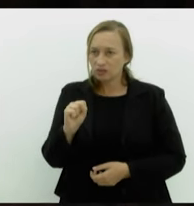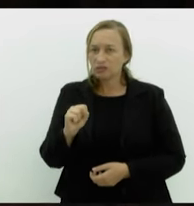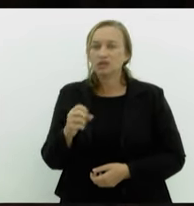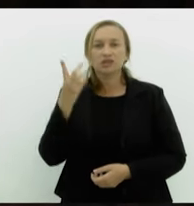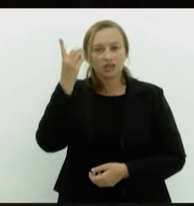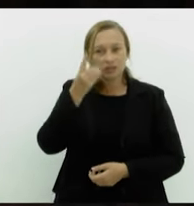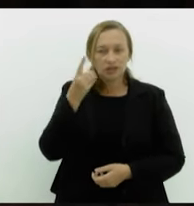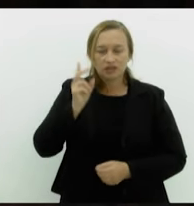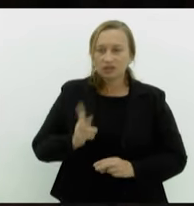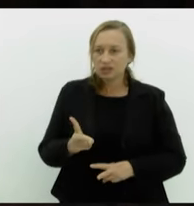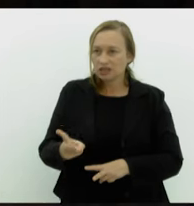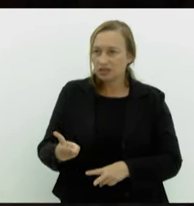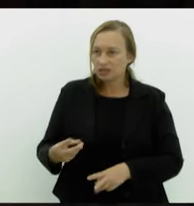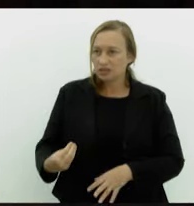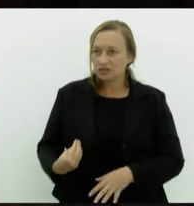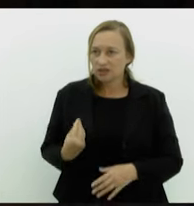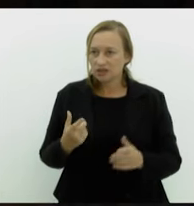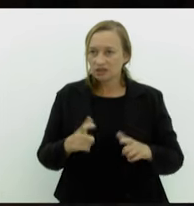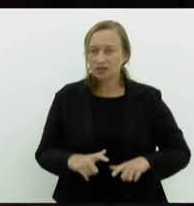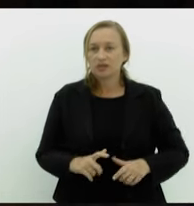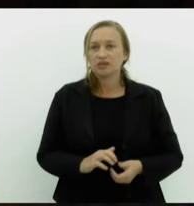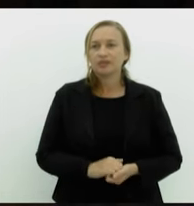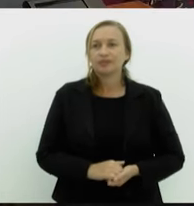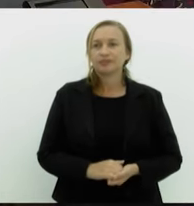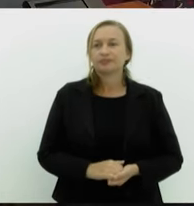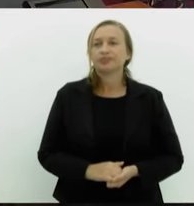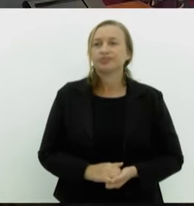deputado, sempre presente.